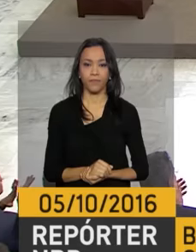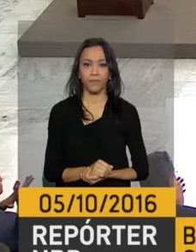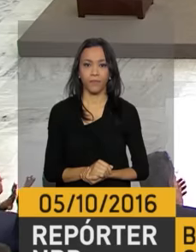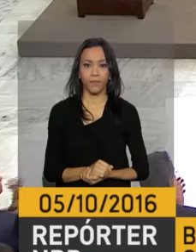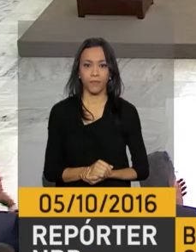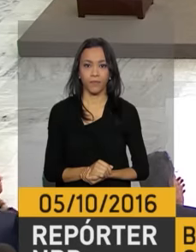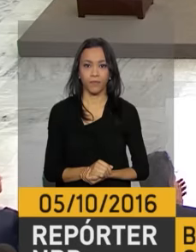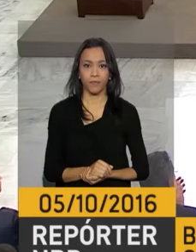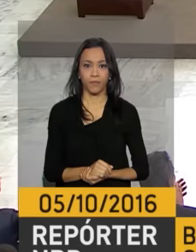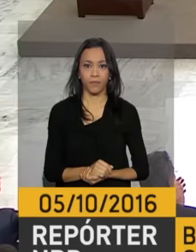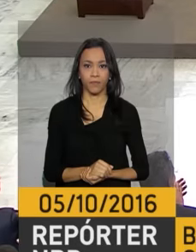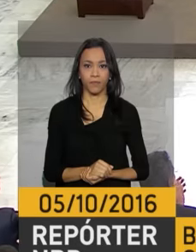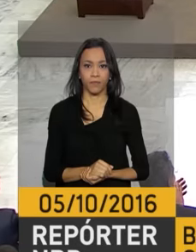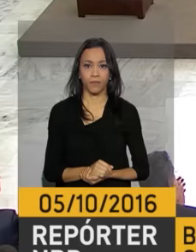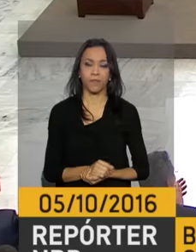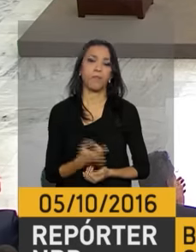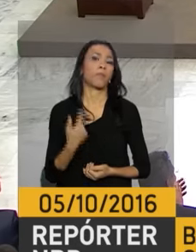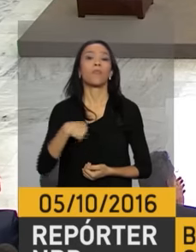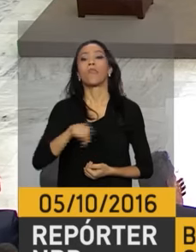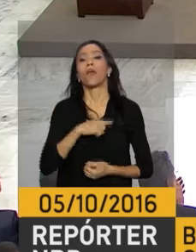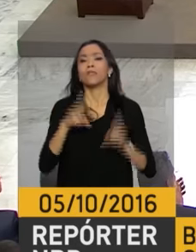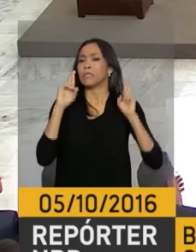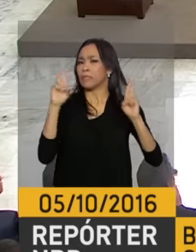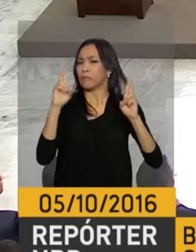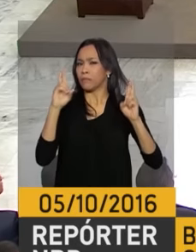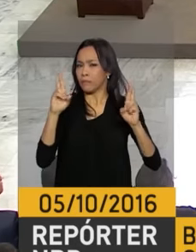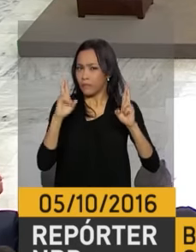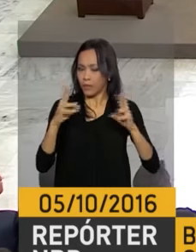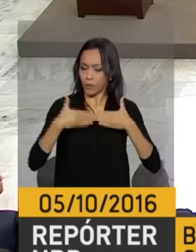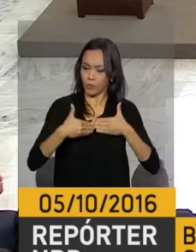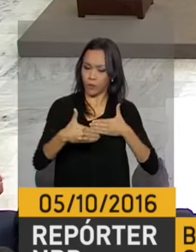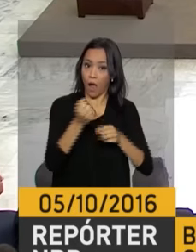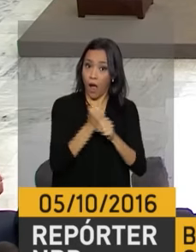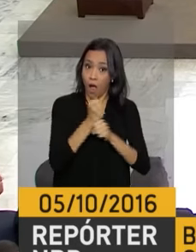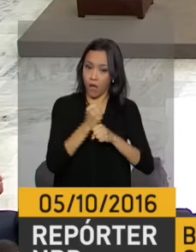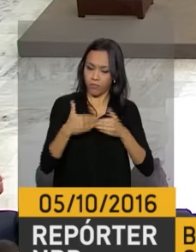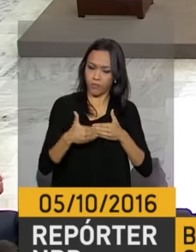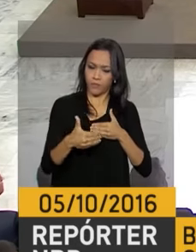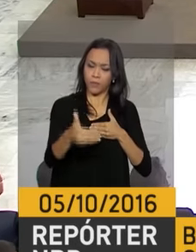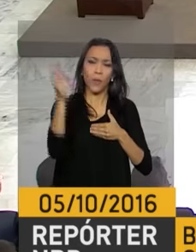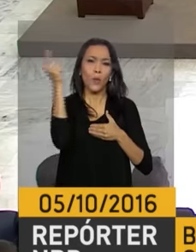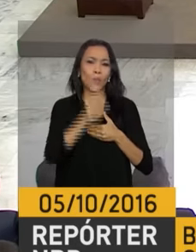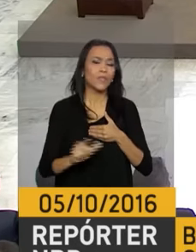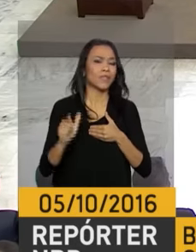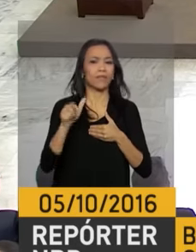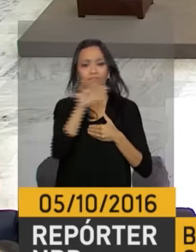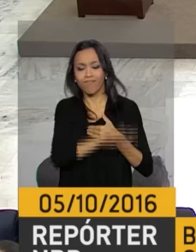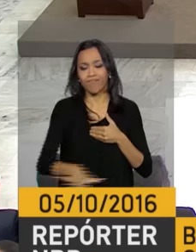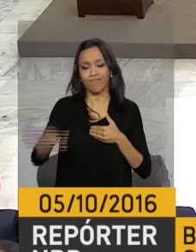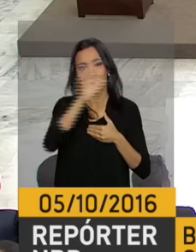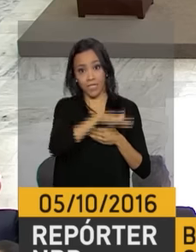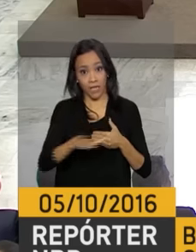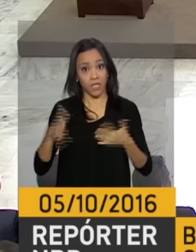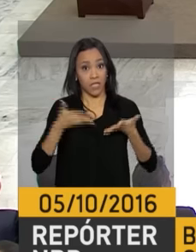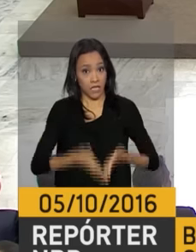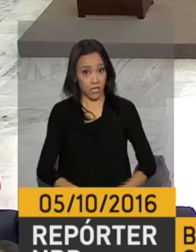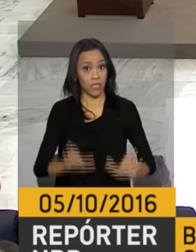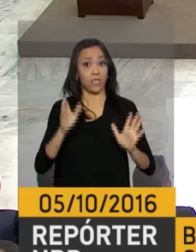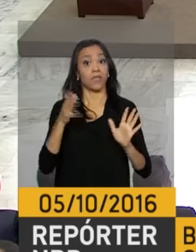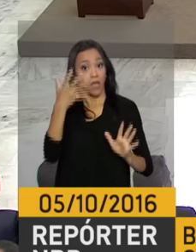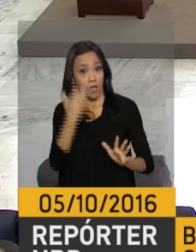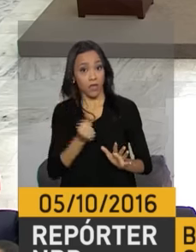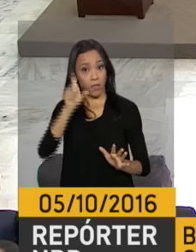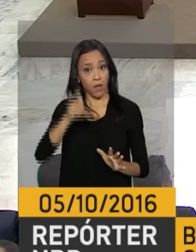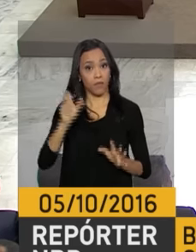Marcela Temer. Esperamos, ao longo dos próximos anos, chegar a todas as crianças nascidas nas famílias do Bolsa